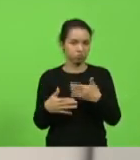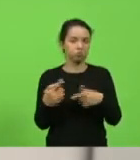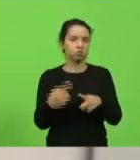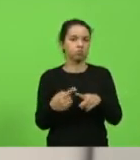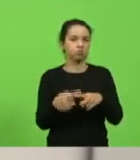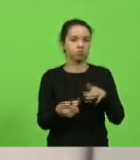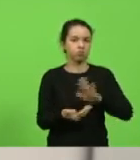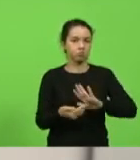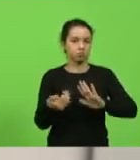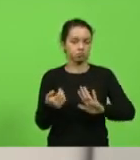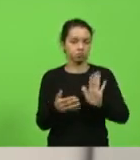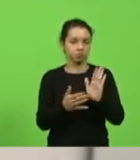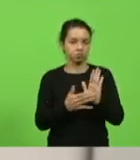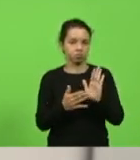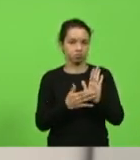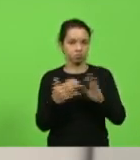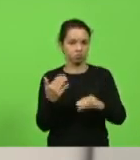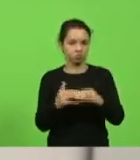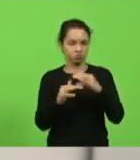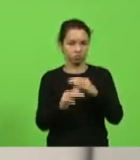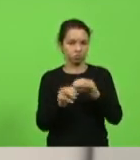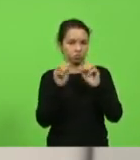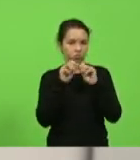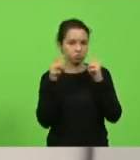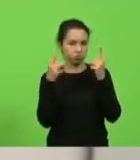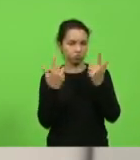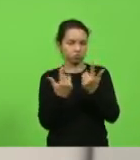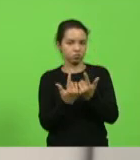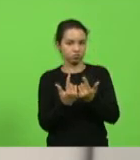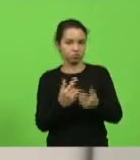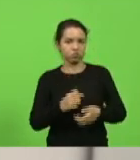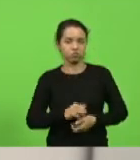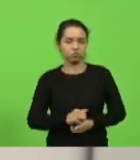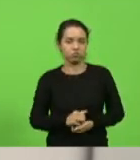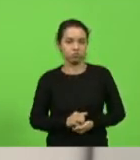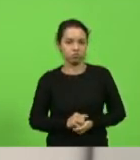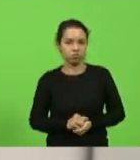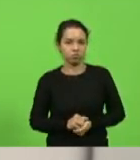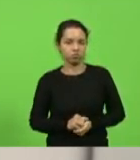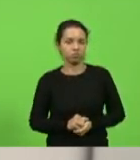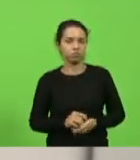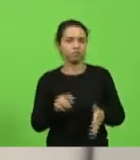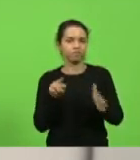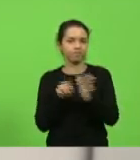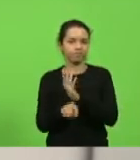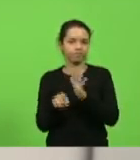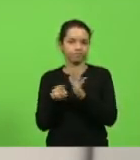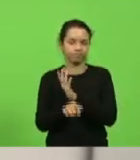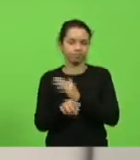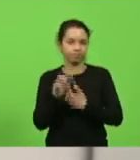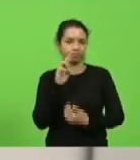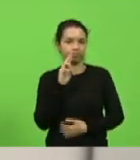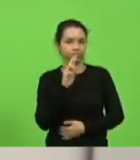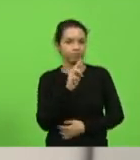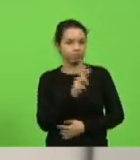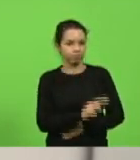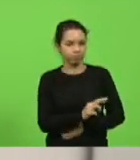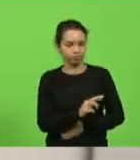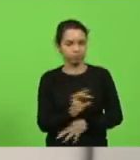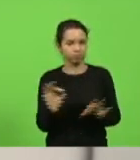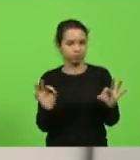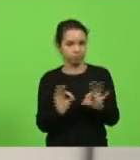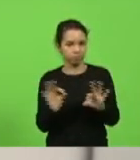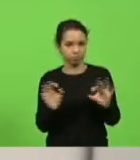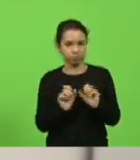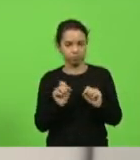retirada a proposta encaminhada à Assembleia Legislativa? Esse questionamento não foi respondido em momento algum pela